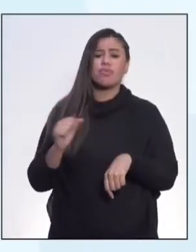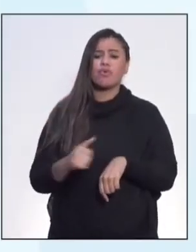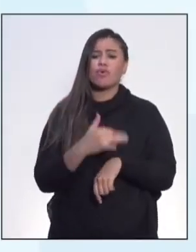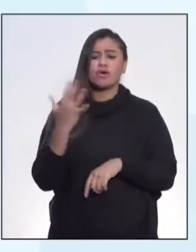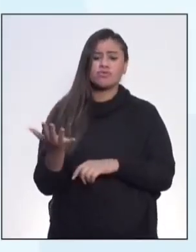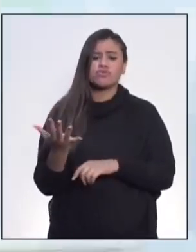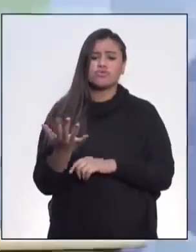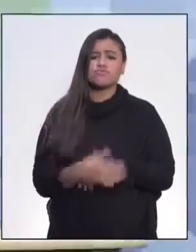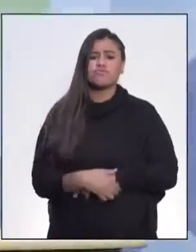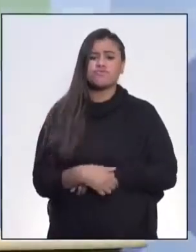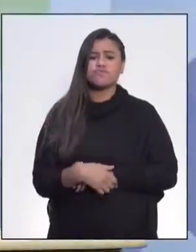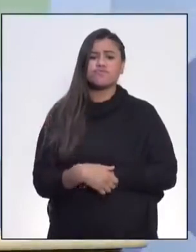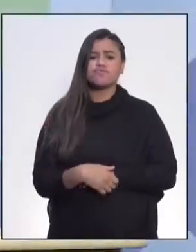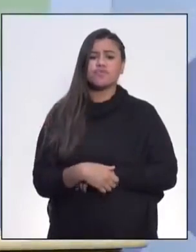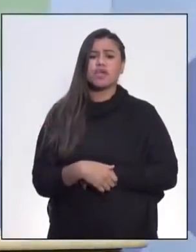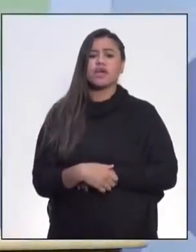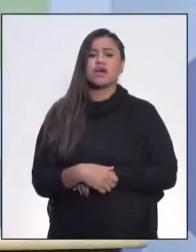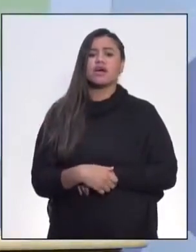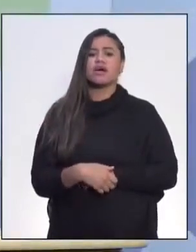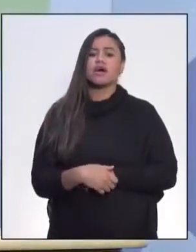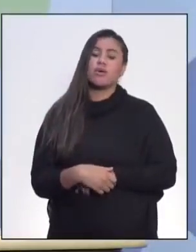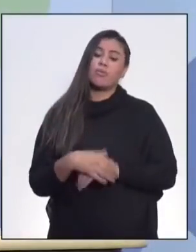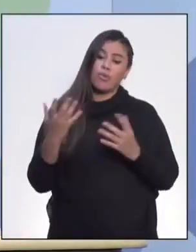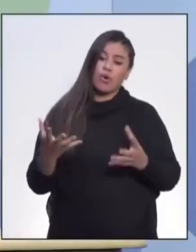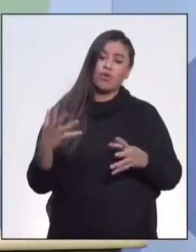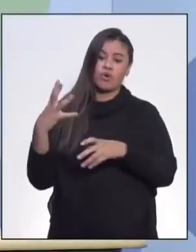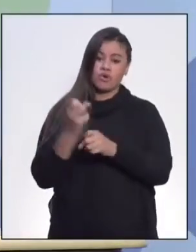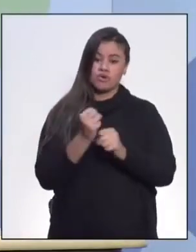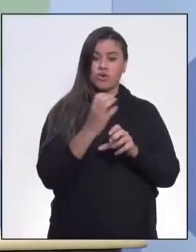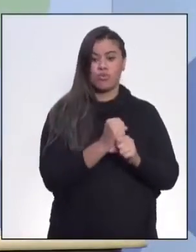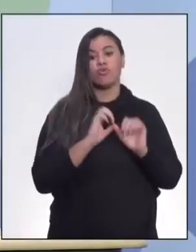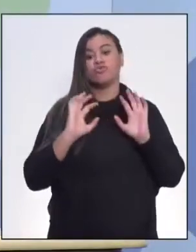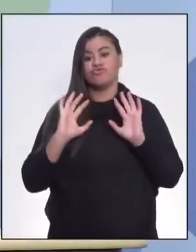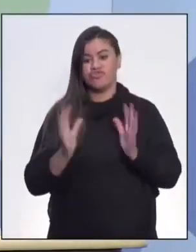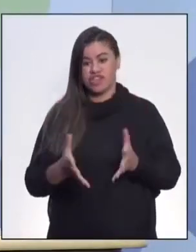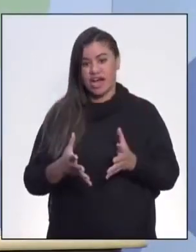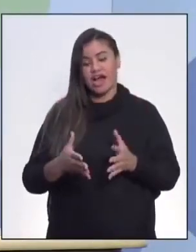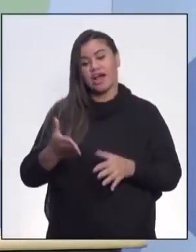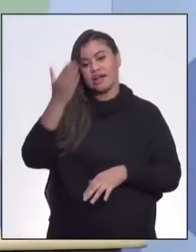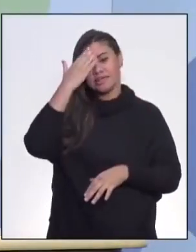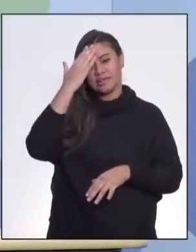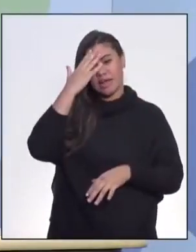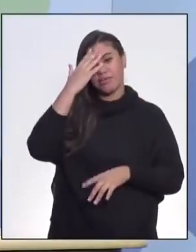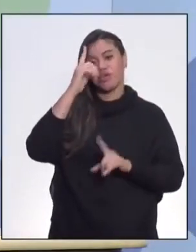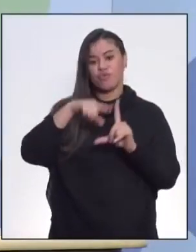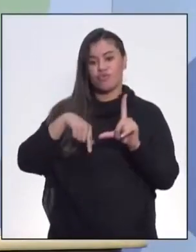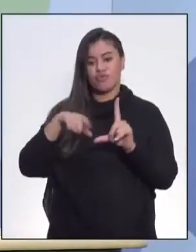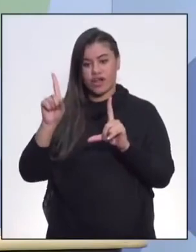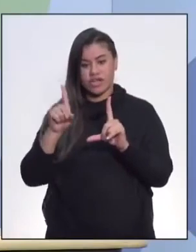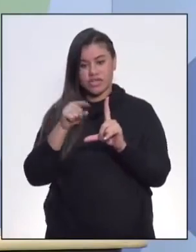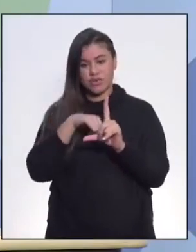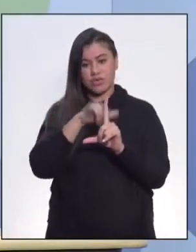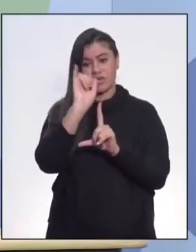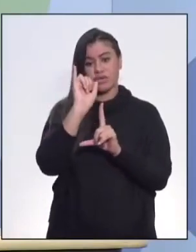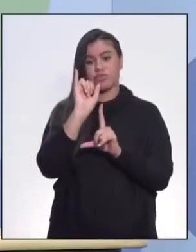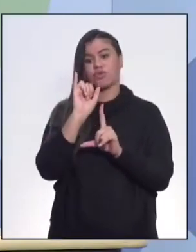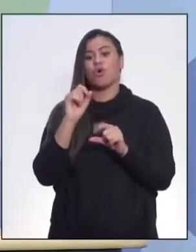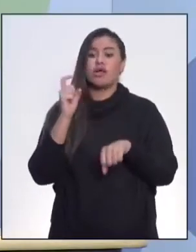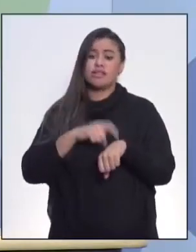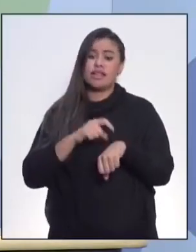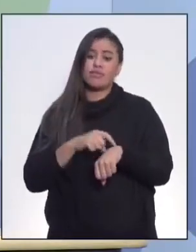essa atividade? Professora Roberta, como os cálculos já foram feitos e eles já sabem o vértice e aonde cruza o eixo Y,